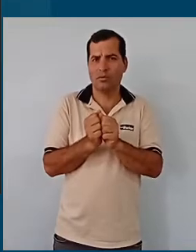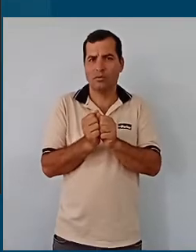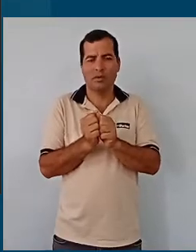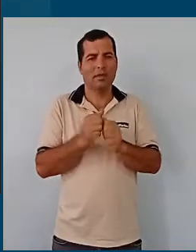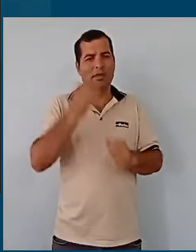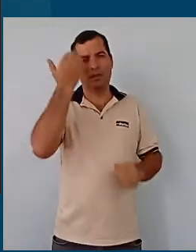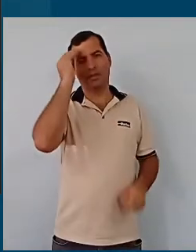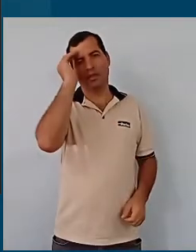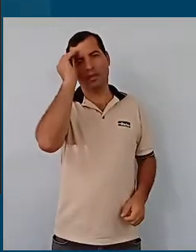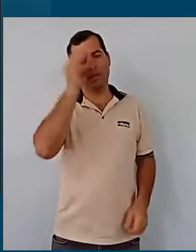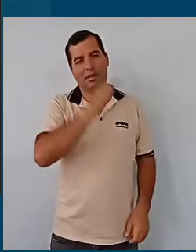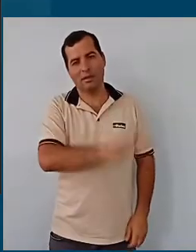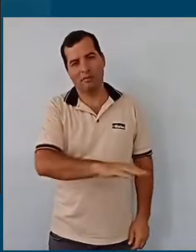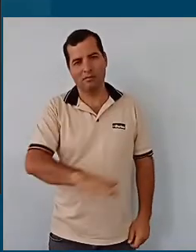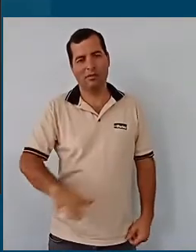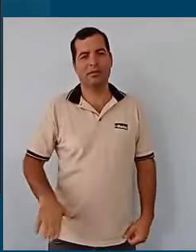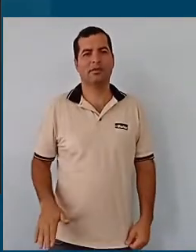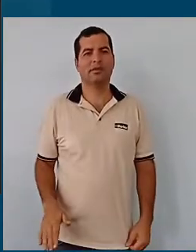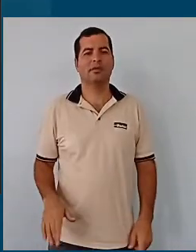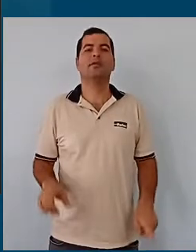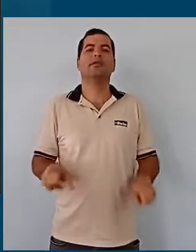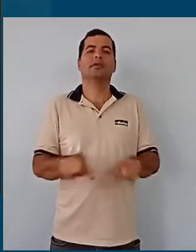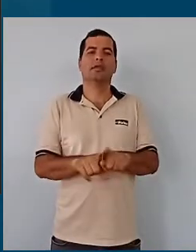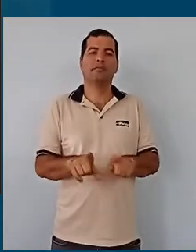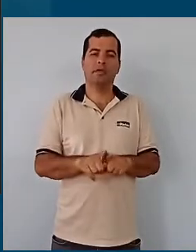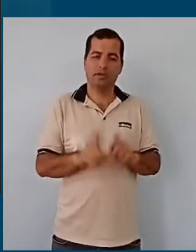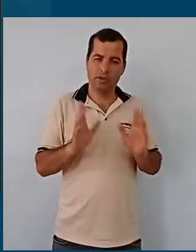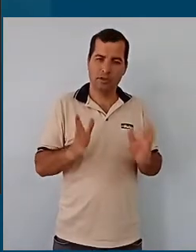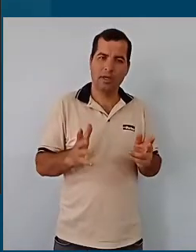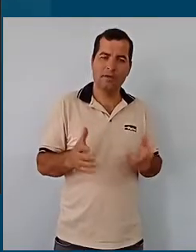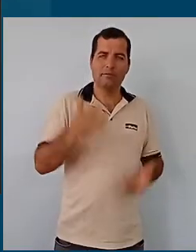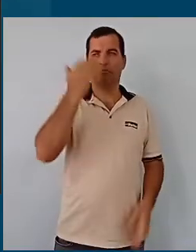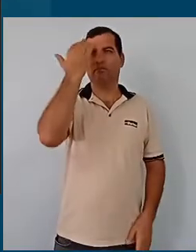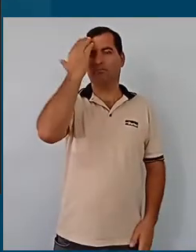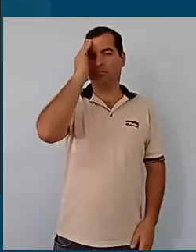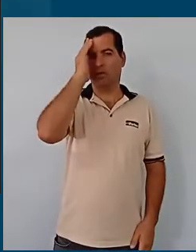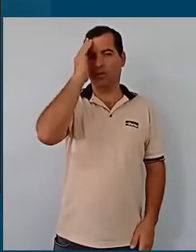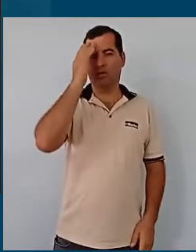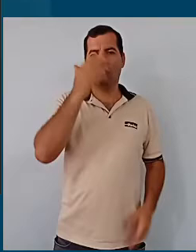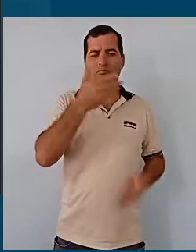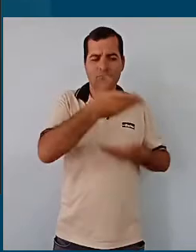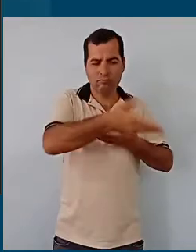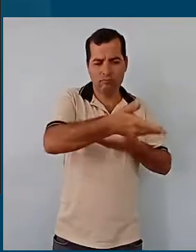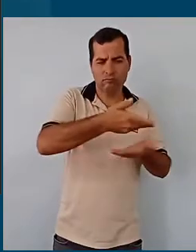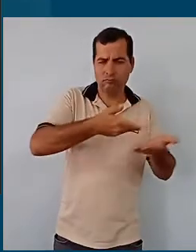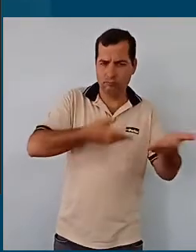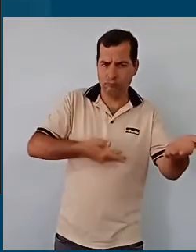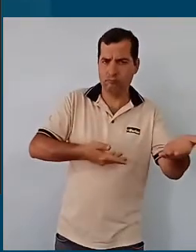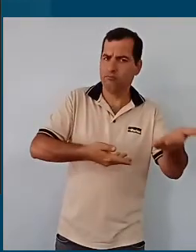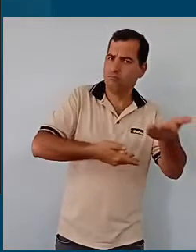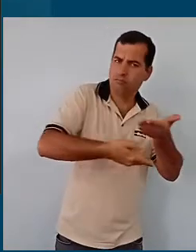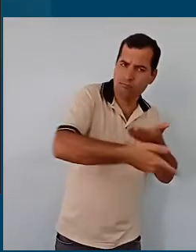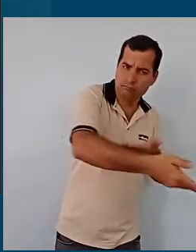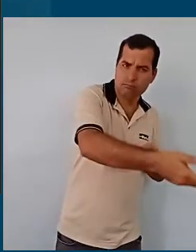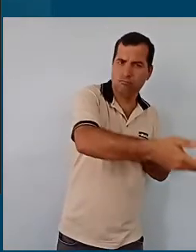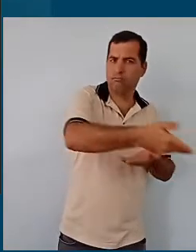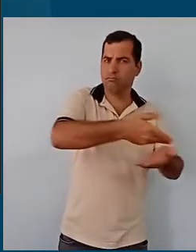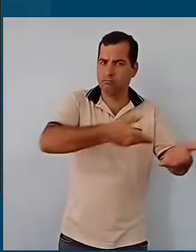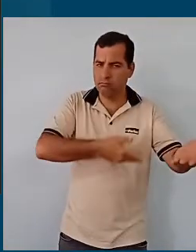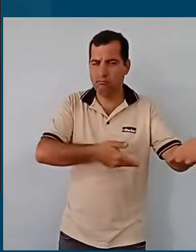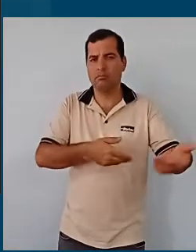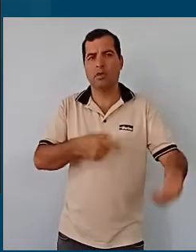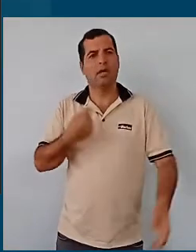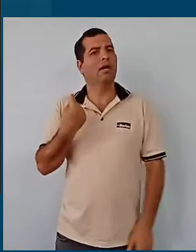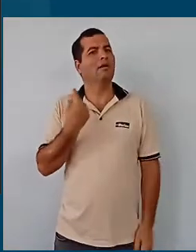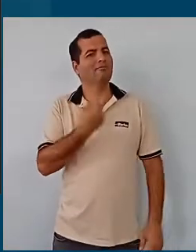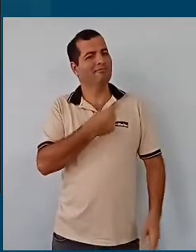de infância, né? E dentro desse partilhamento, desse compartilhamento da mesma concepção de infância, é que nós teremos,